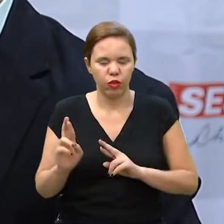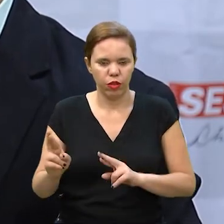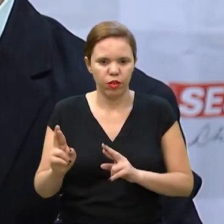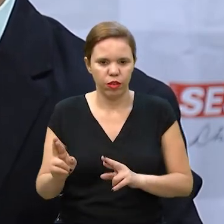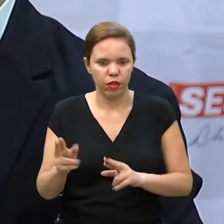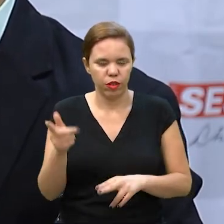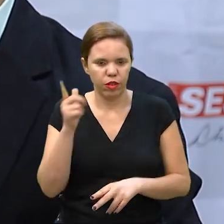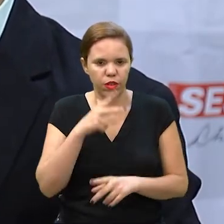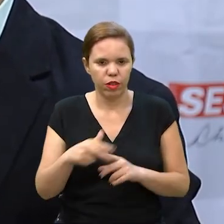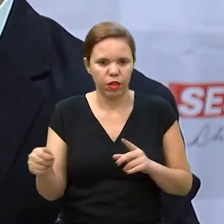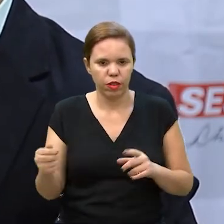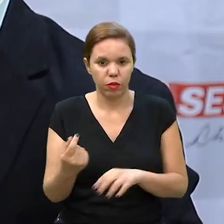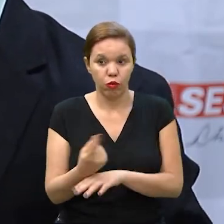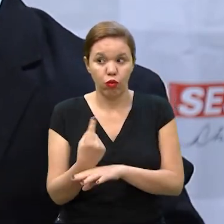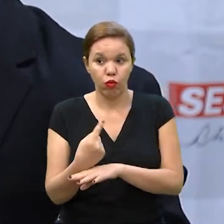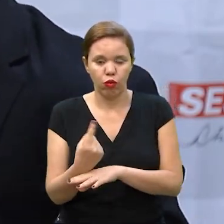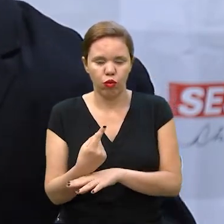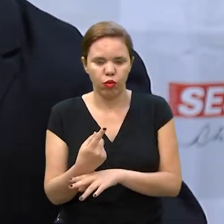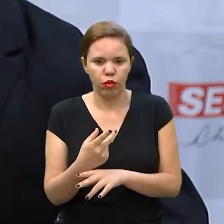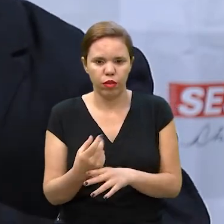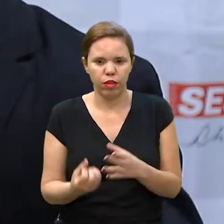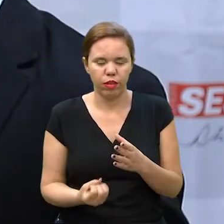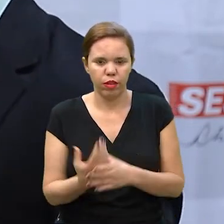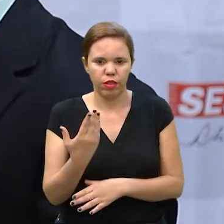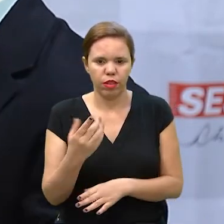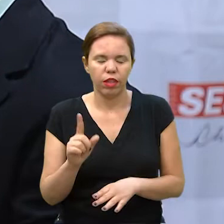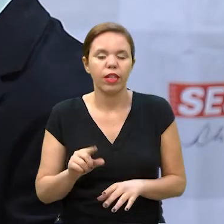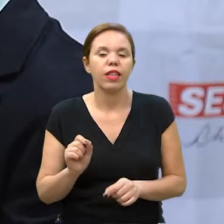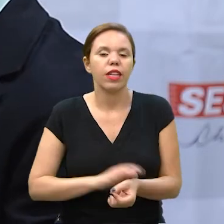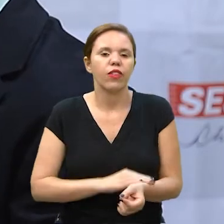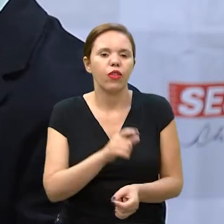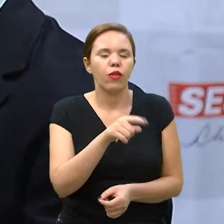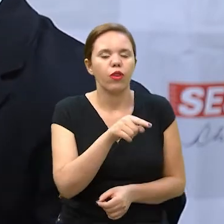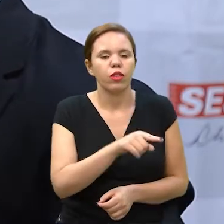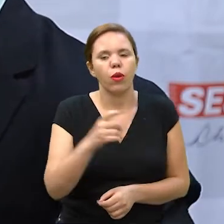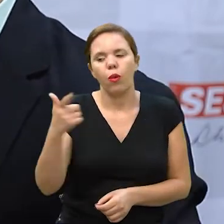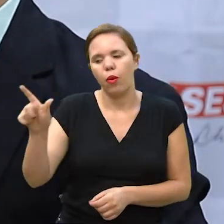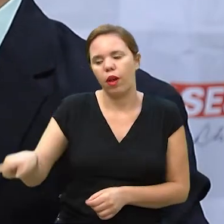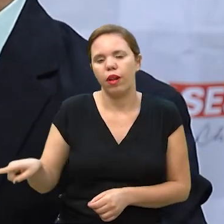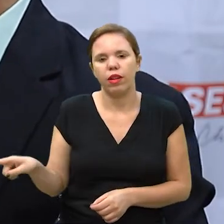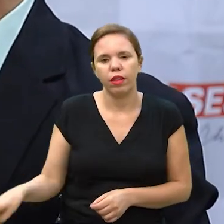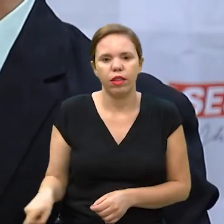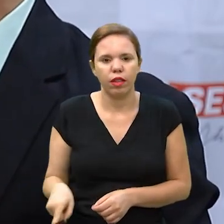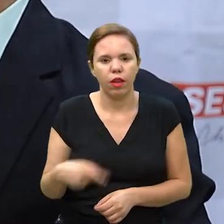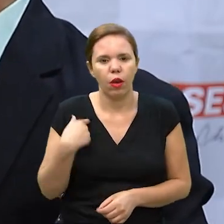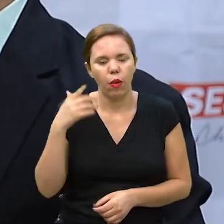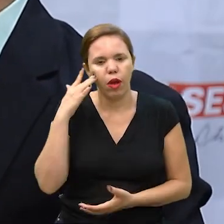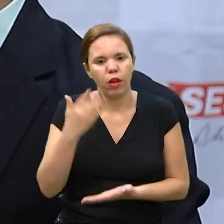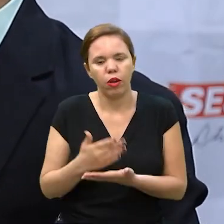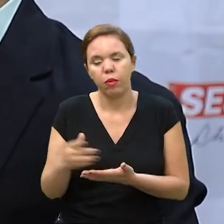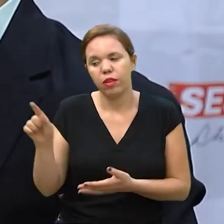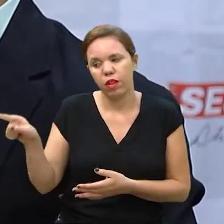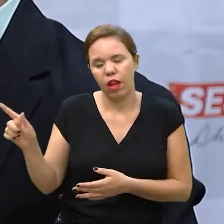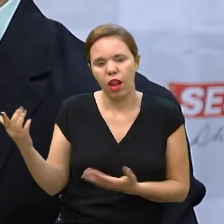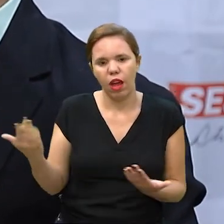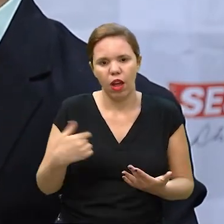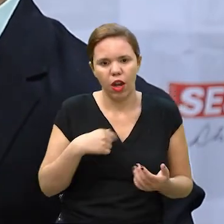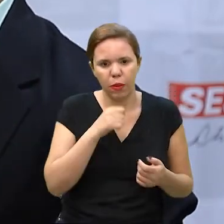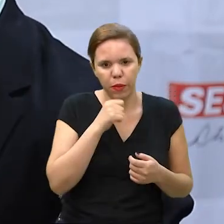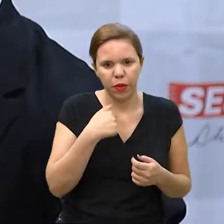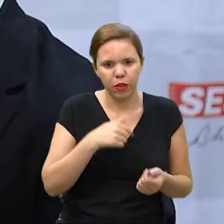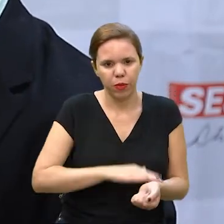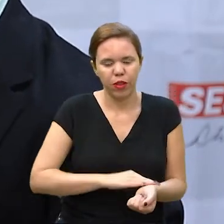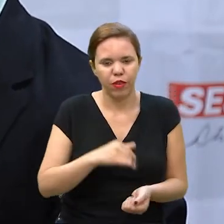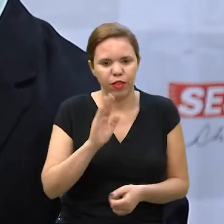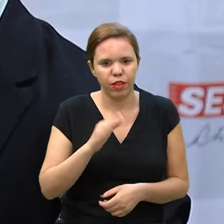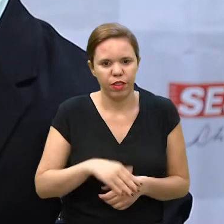para que a pressão da panela pegue. Quem que tá mais nervoso, você ou ela? Eu acho que no começo ela, agora dando entrevista um pouco mais